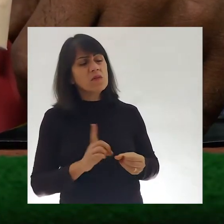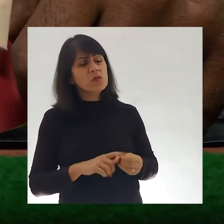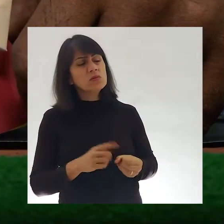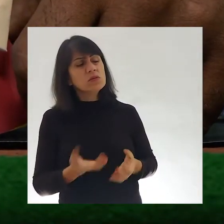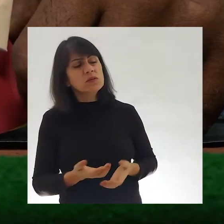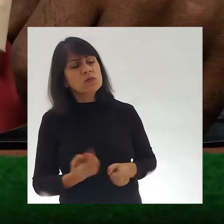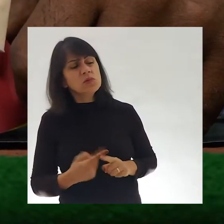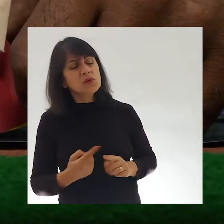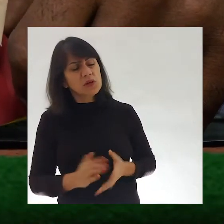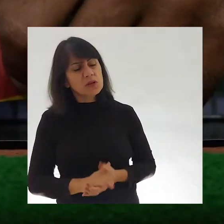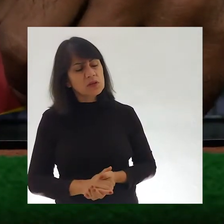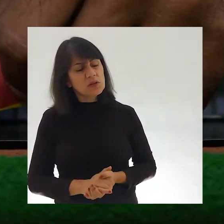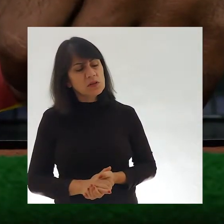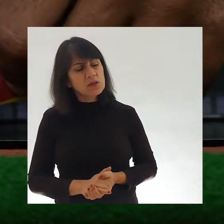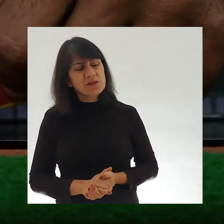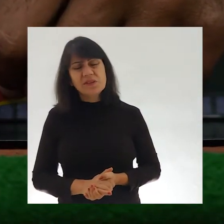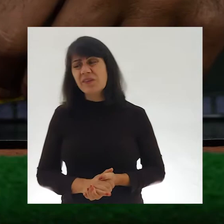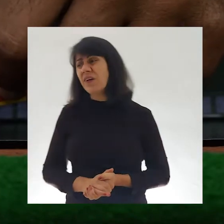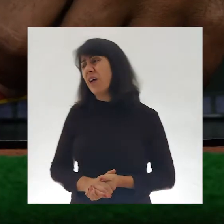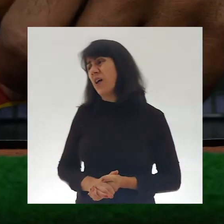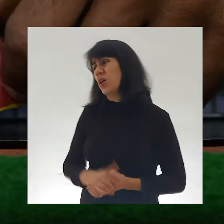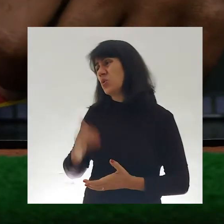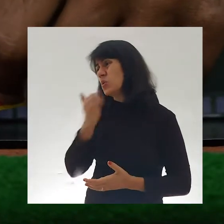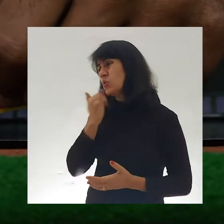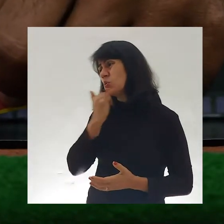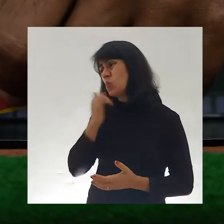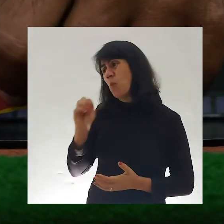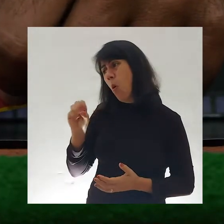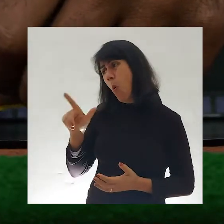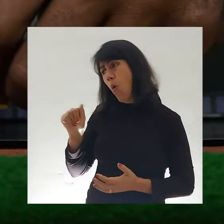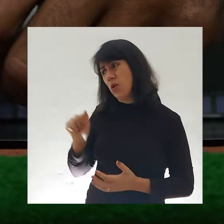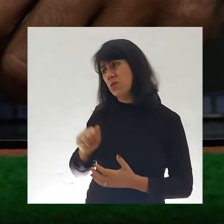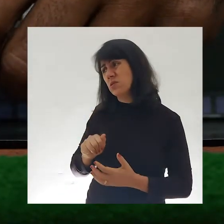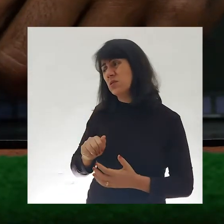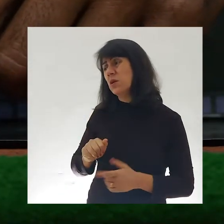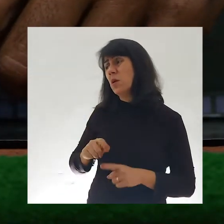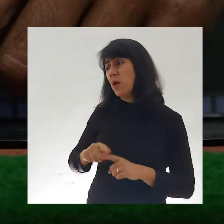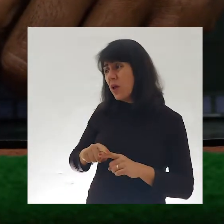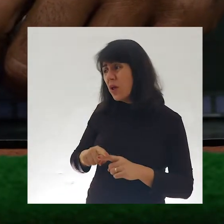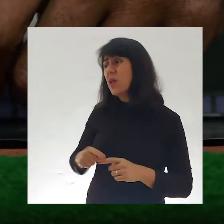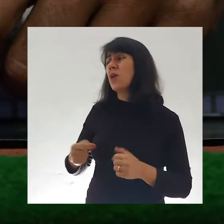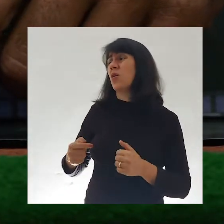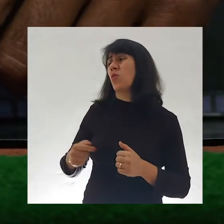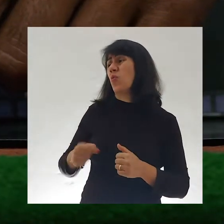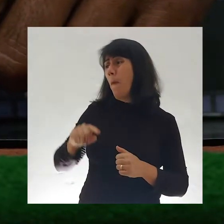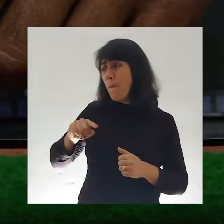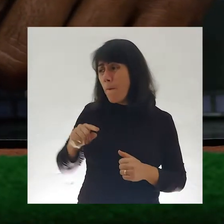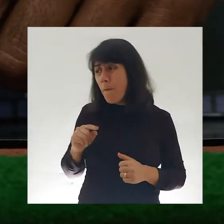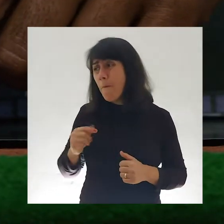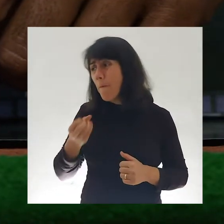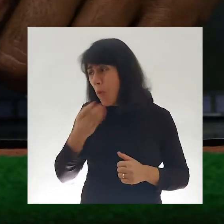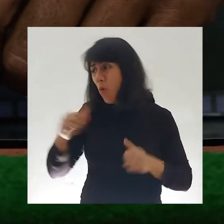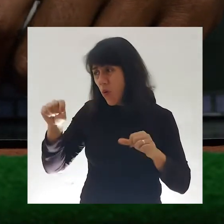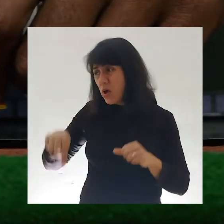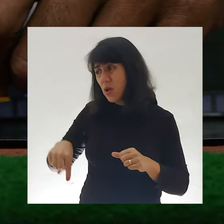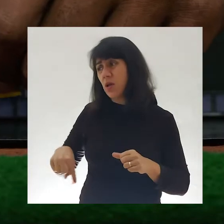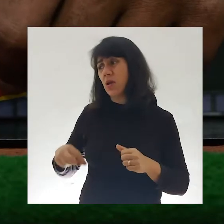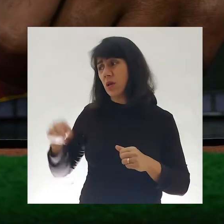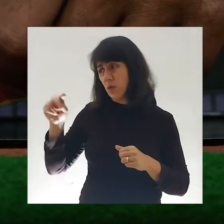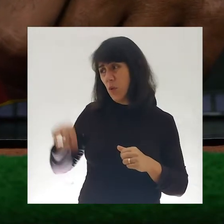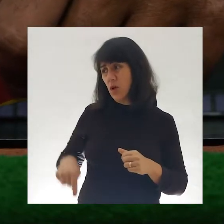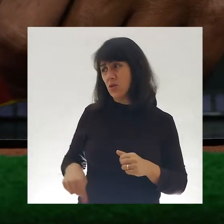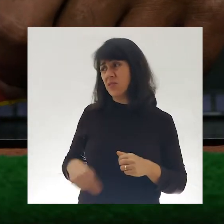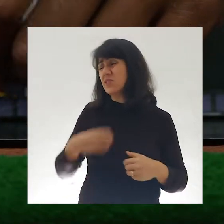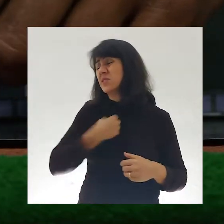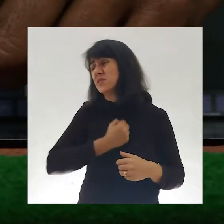voltaria? Não me entenda mal, Dona Ola. Por mais que eu passe 1000 vezes bem aqui embaixo,